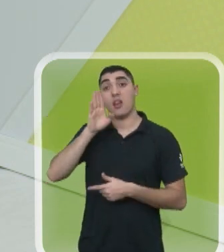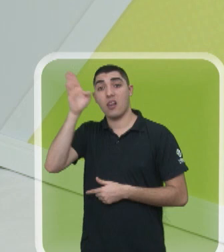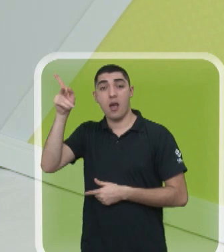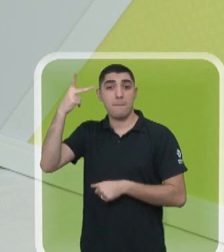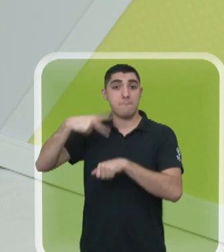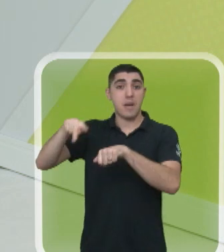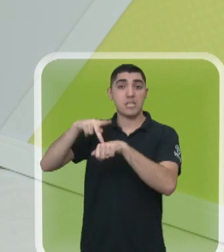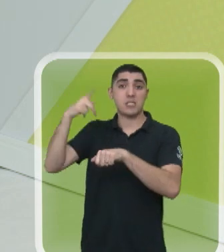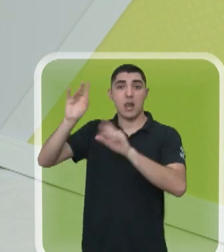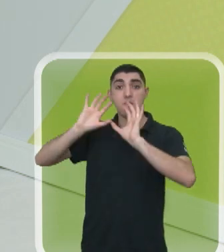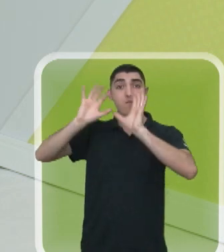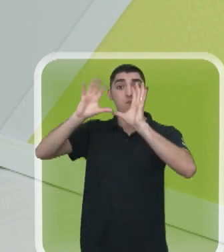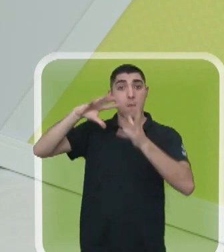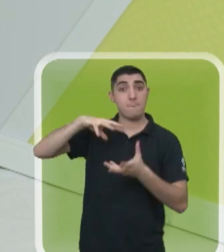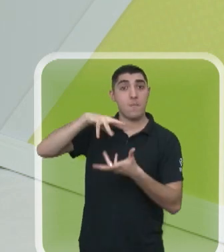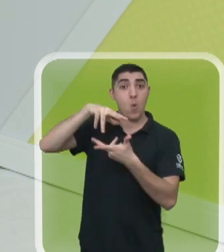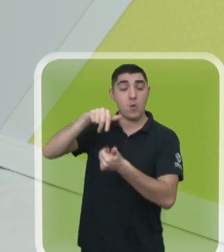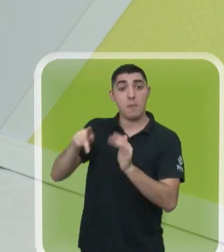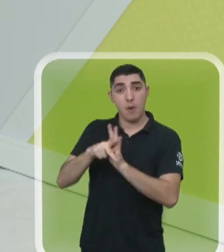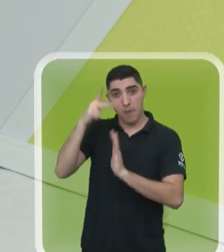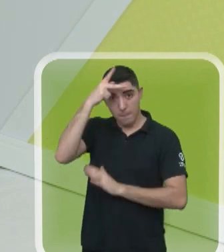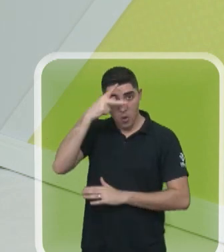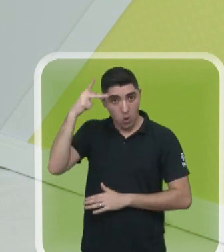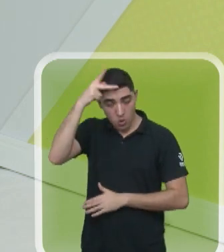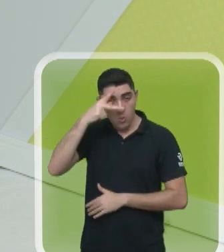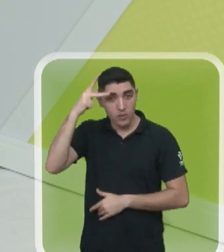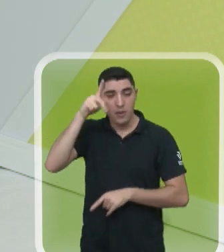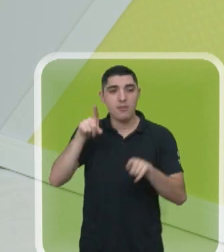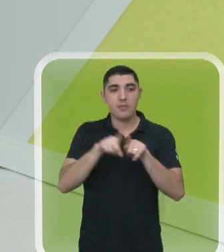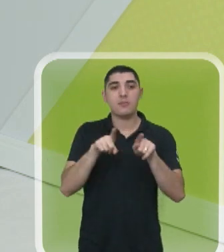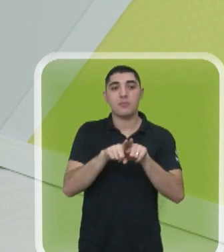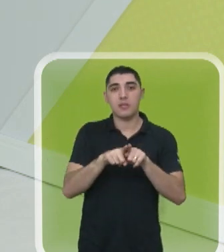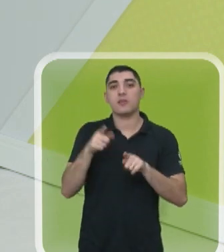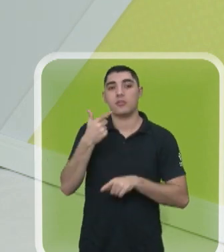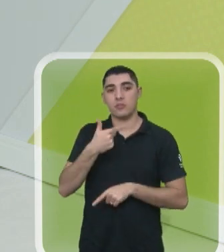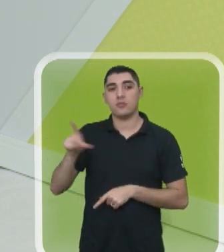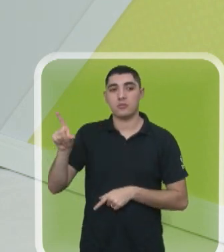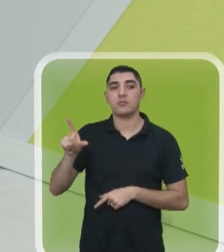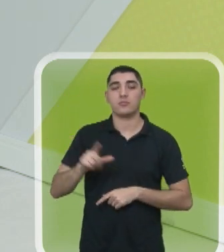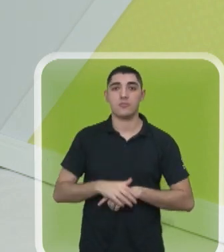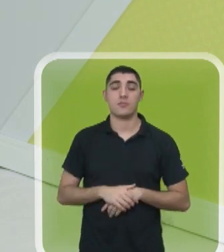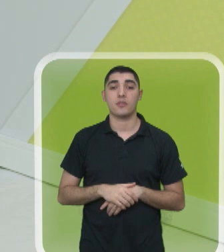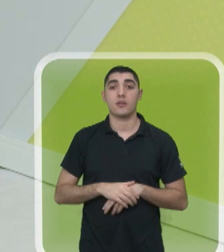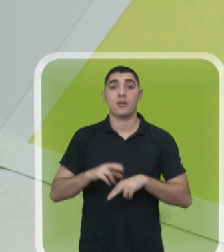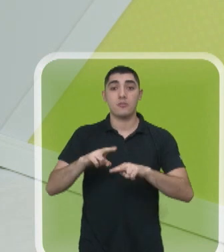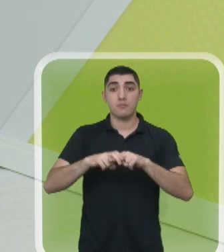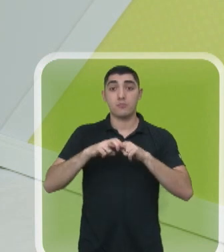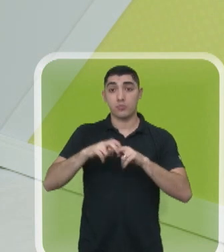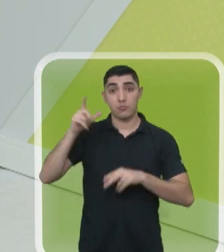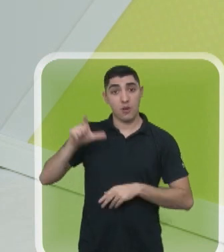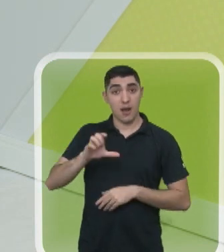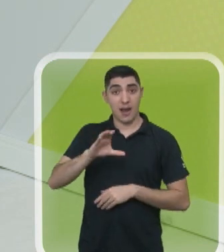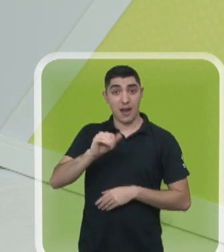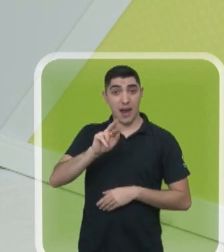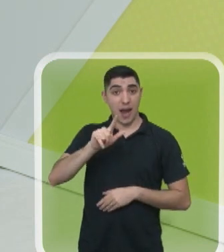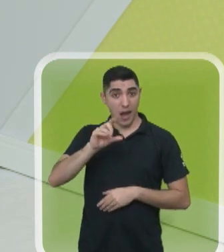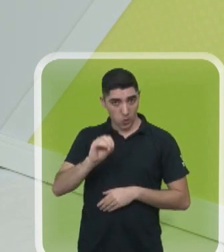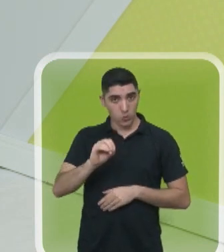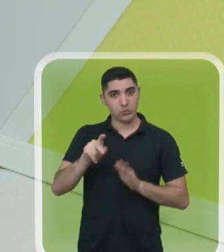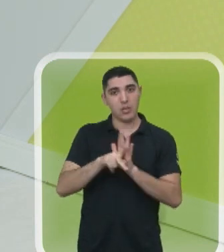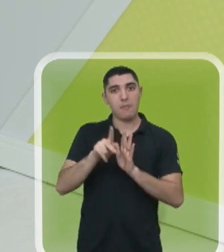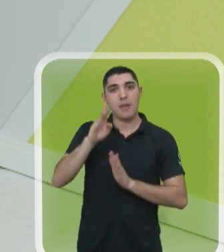jogar o Mundial da Polônia e Eslovênia, além do técnico Carlos Schwank, que está com a seleção brasileira também pelo mesmo